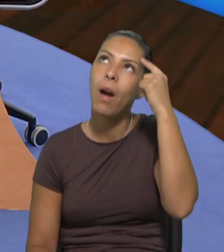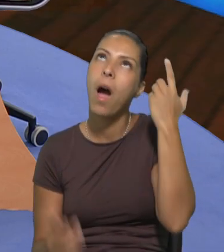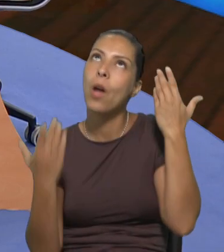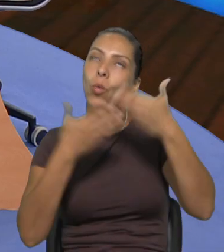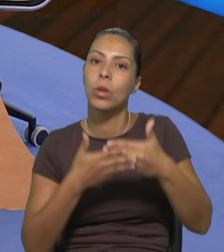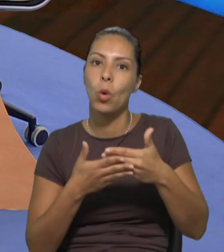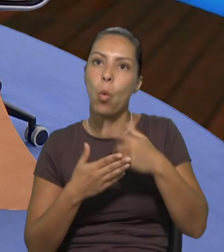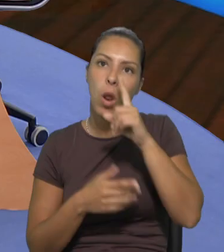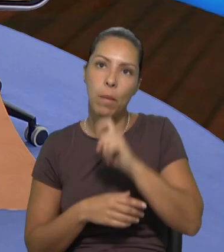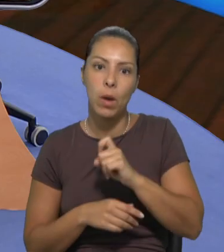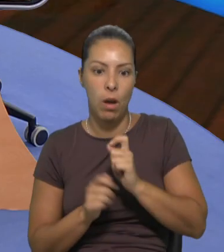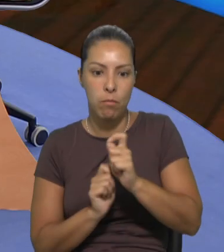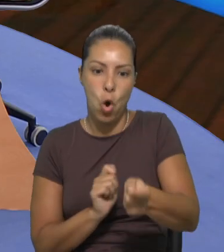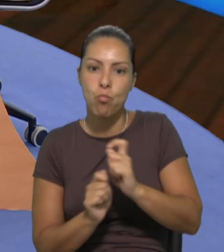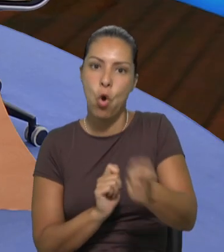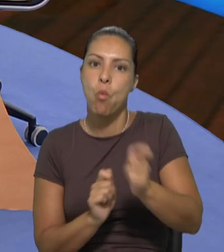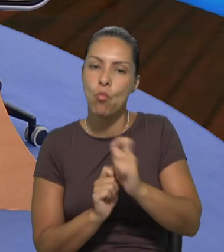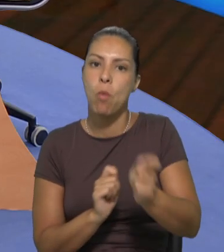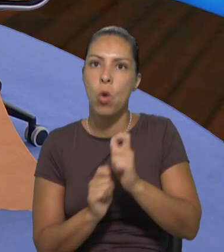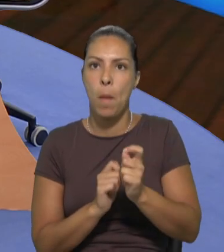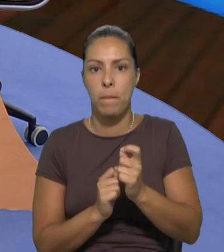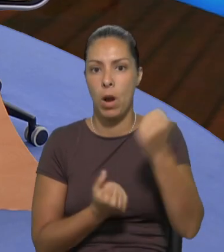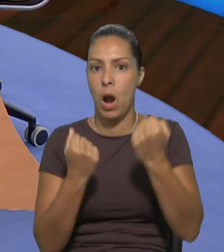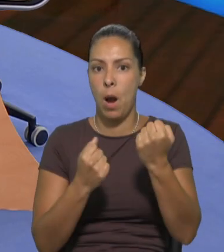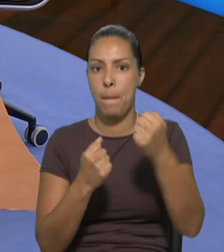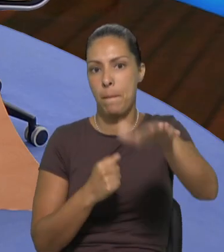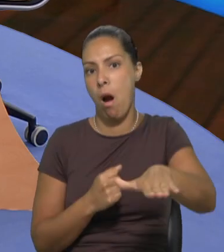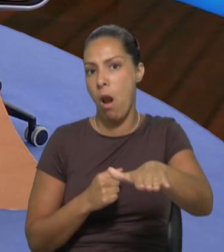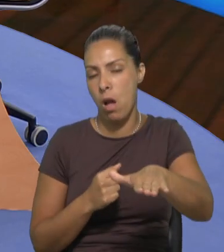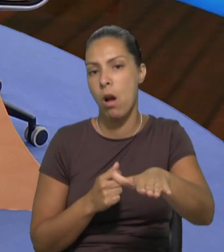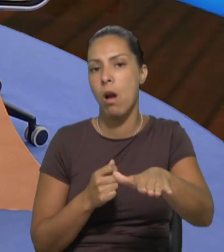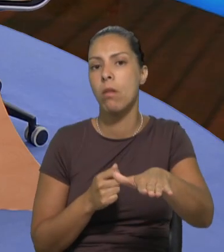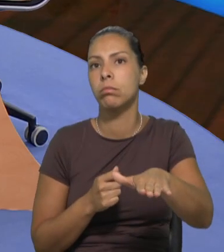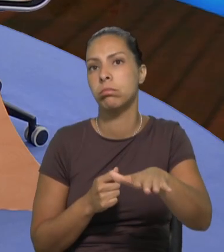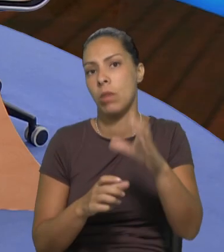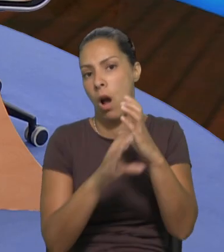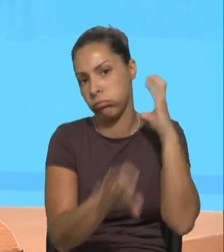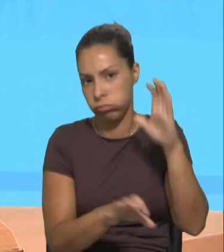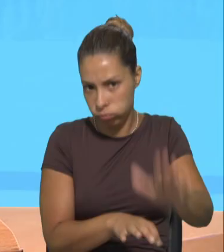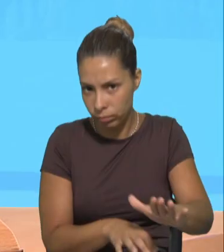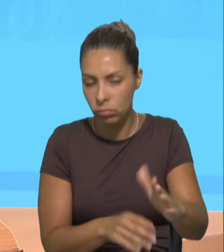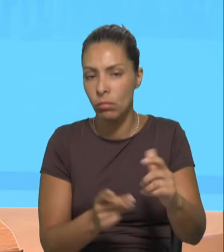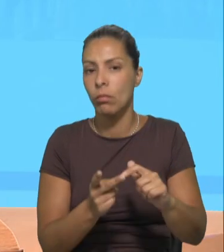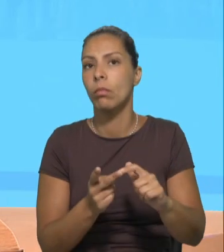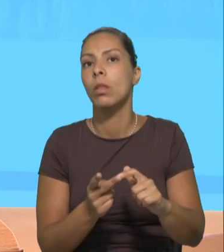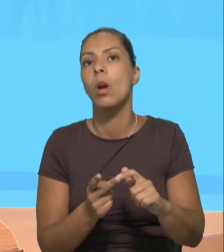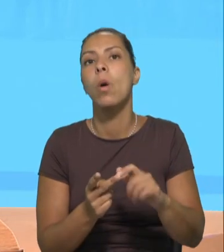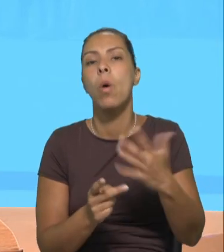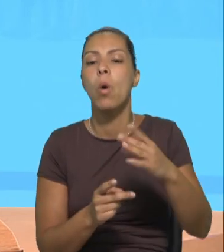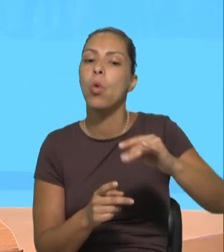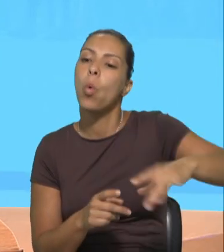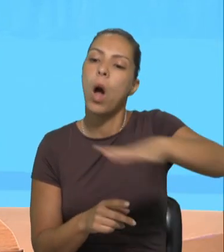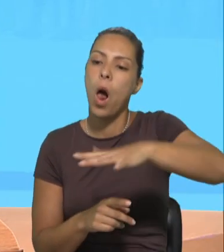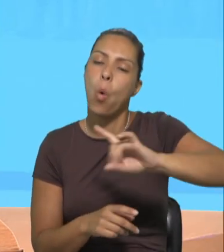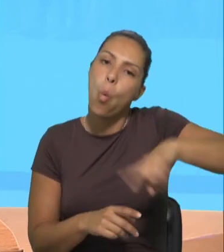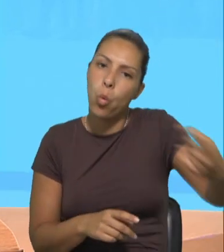às cartas até às tantas da manhã, não é? Parados num sítio próprio para autocaravanas, ou enfim, ou num outro local, e de